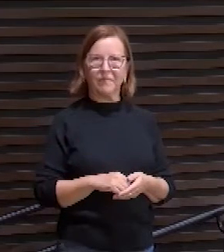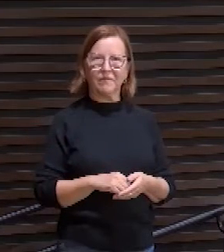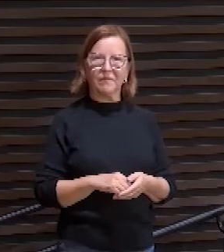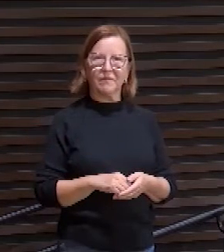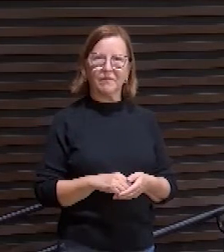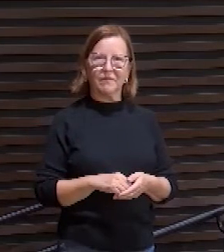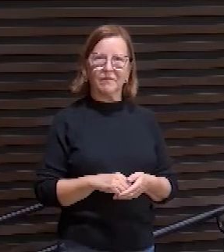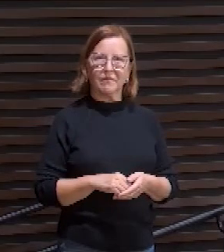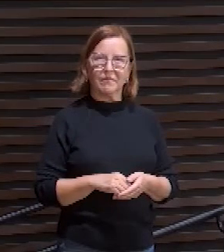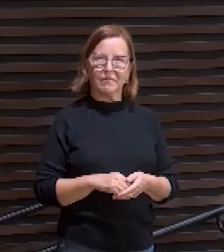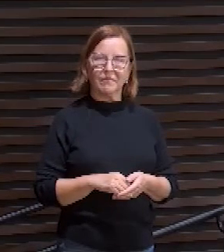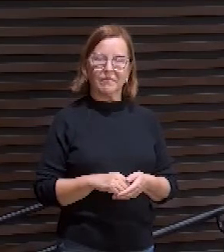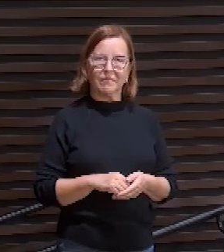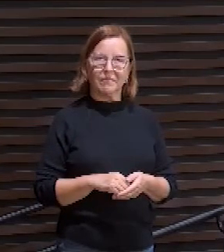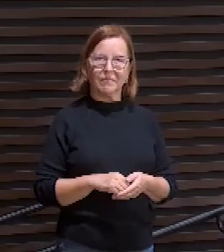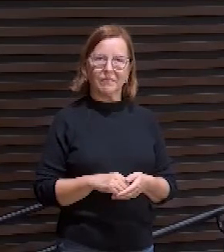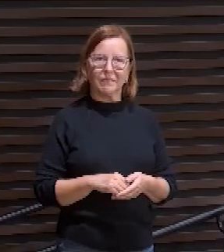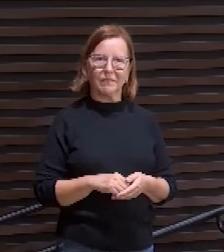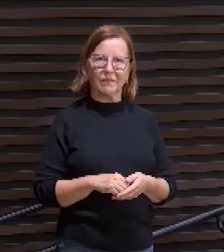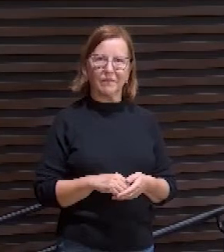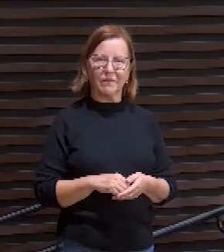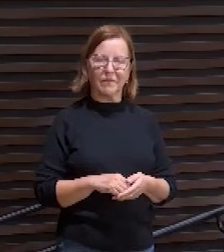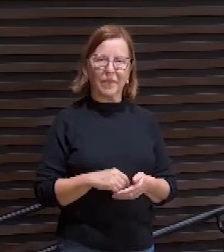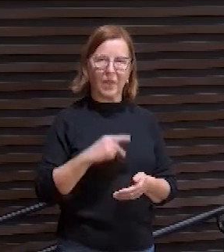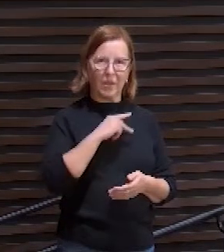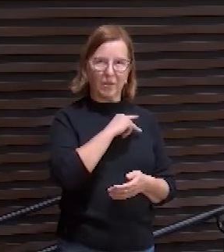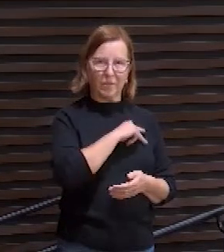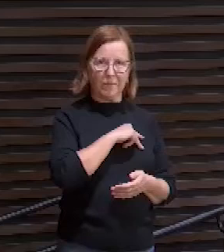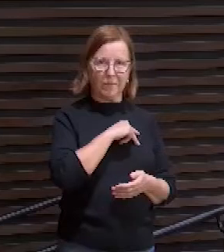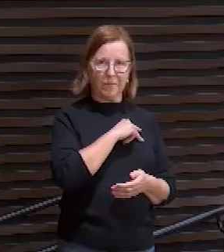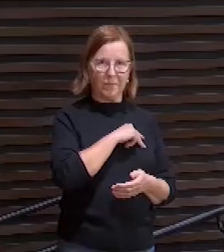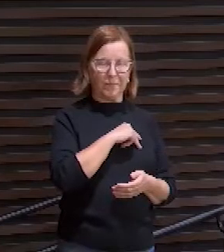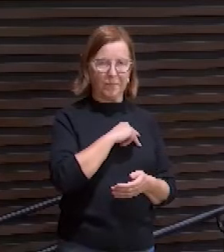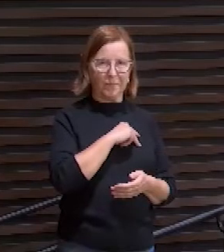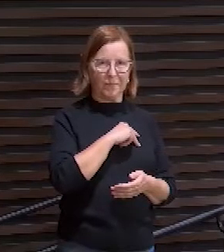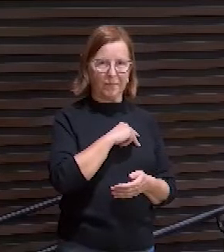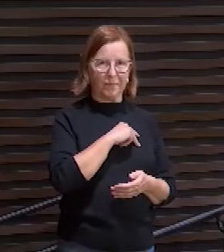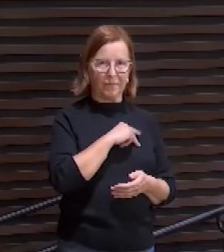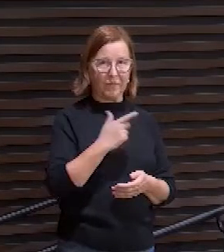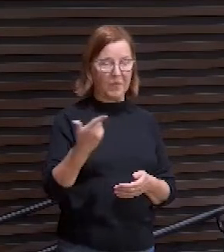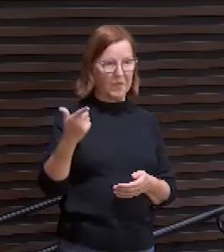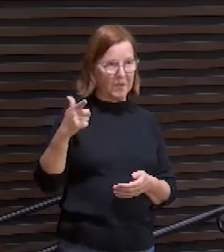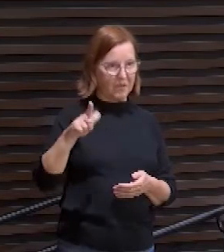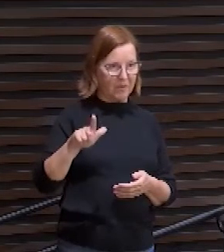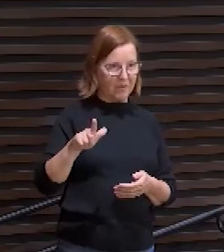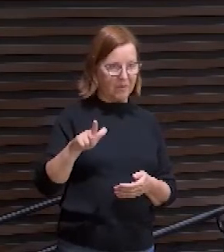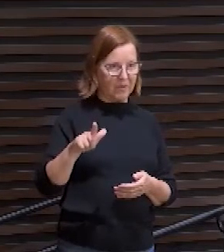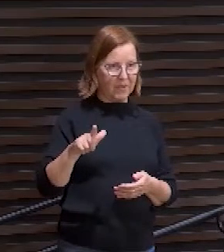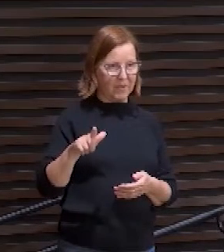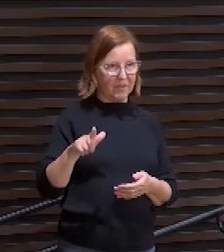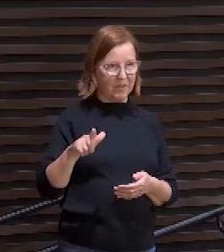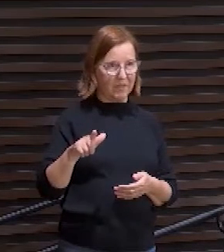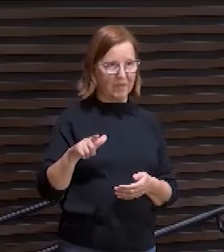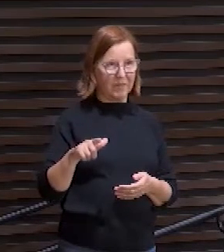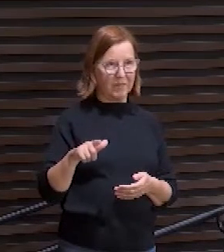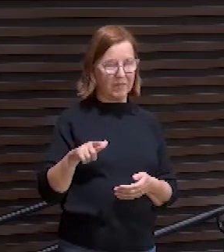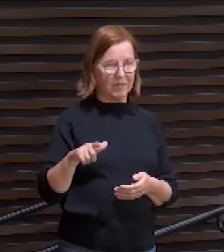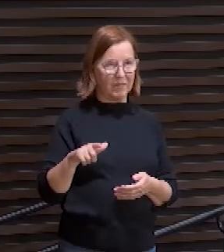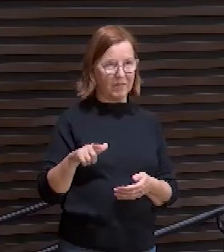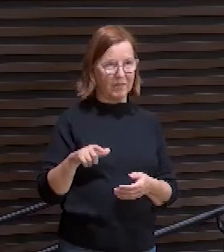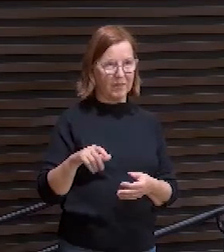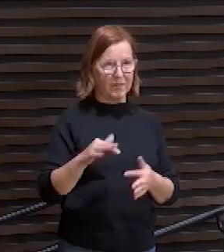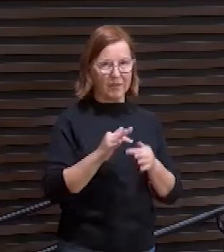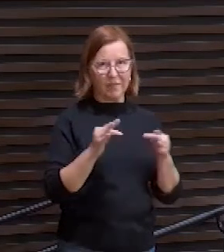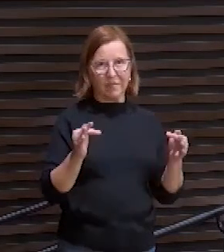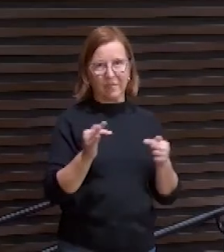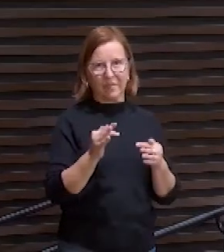O apóstolo Paulo repete aquilo que está lá no Velho Testamento. Ele diz: